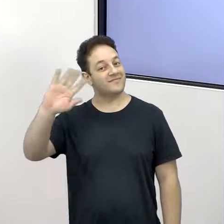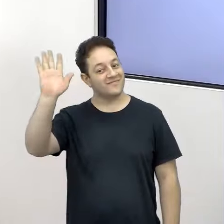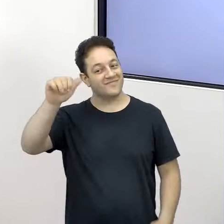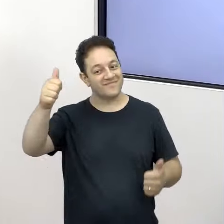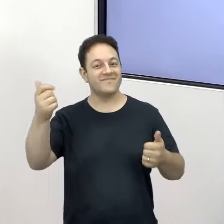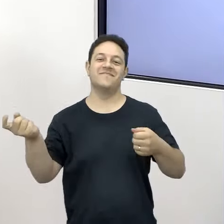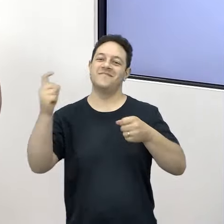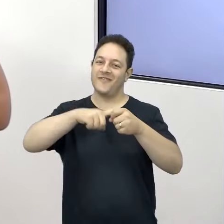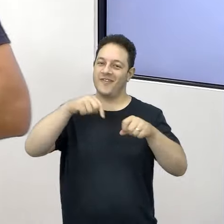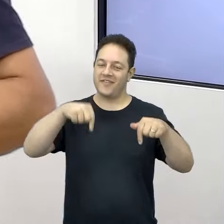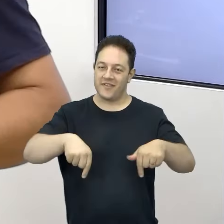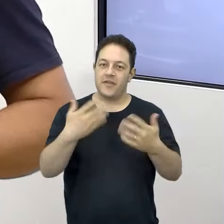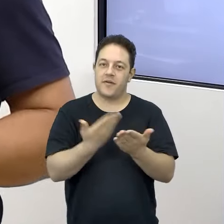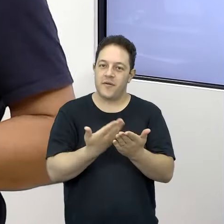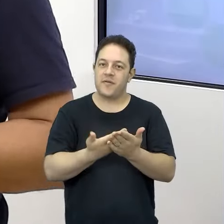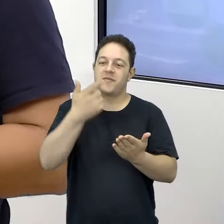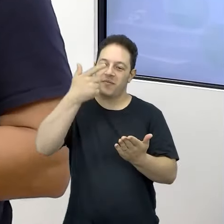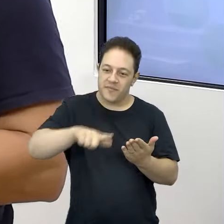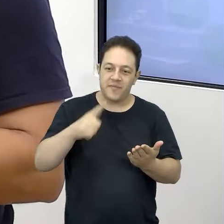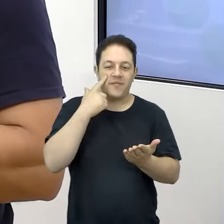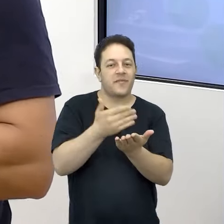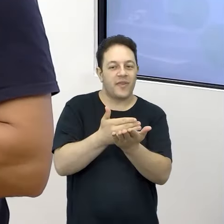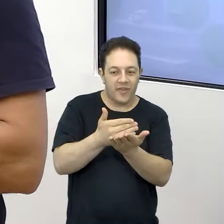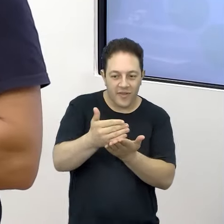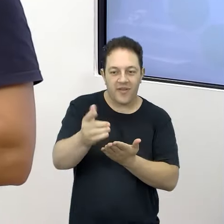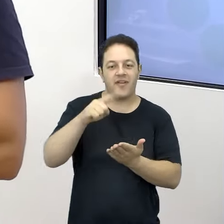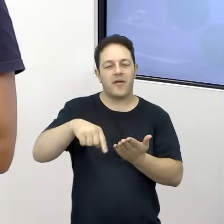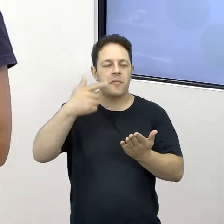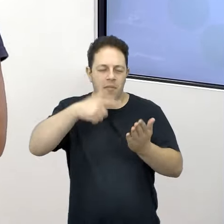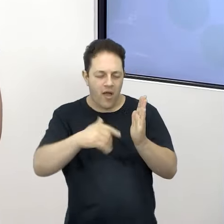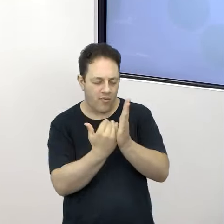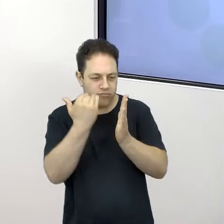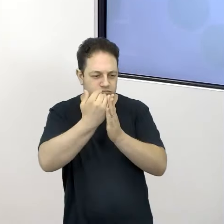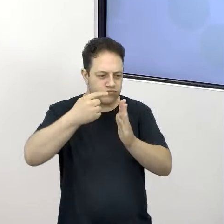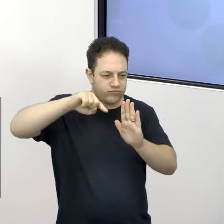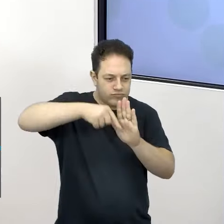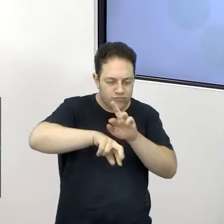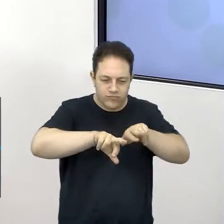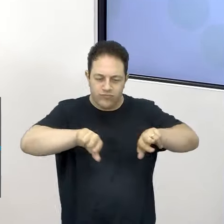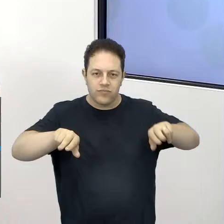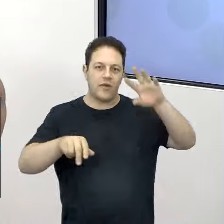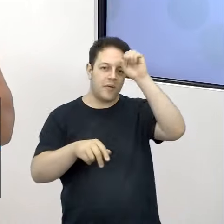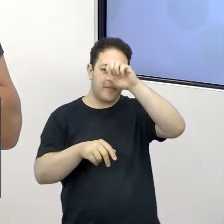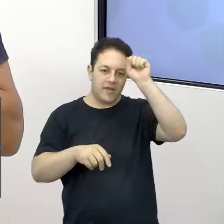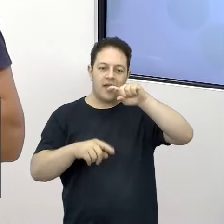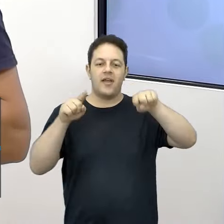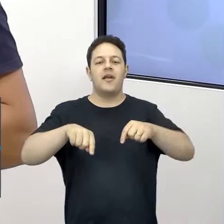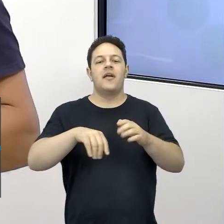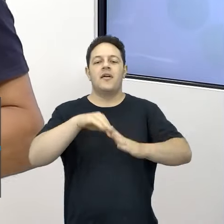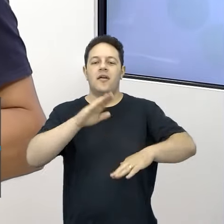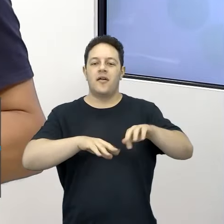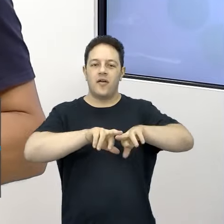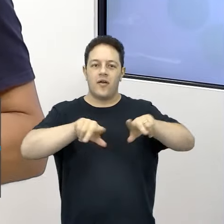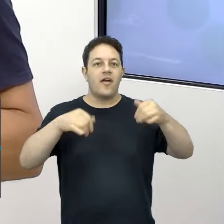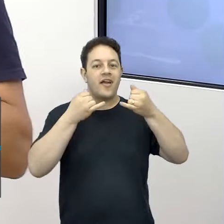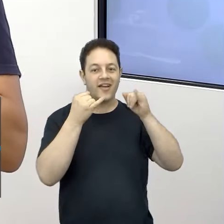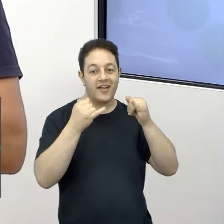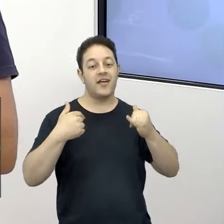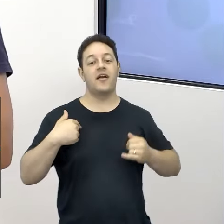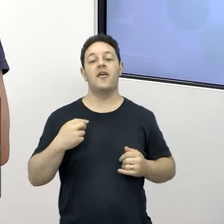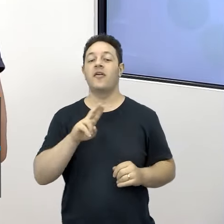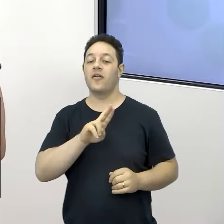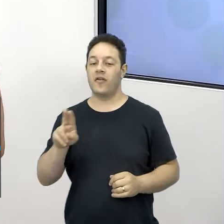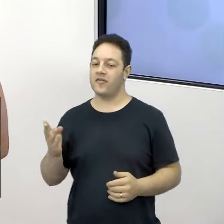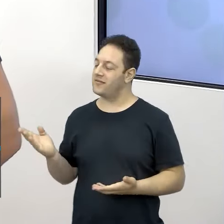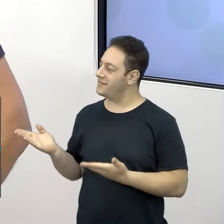aqui de volta para mais uma aula aí, começando aí o aprofundamento nosso de eficiência energética. Eu sou o professor Magno, vou